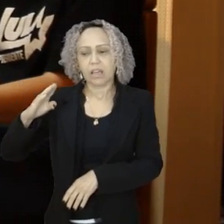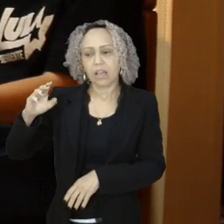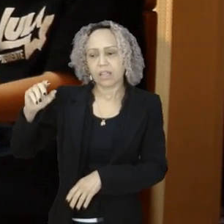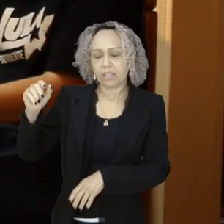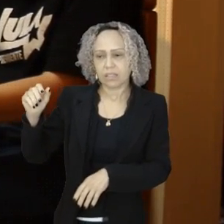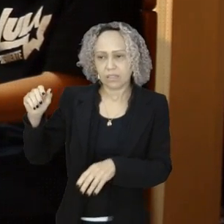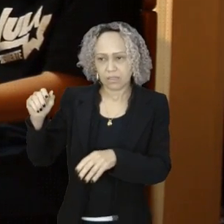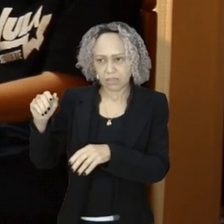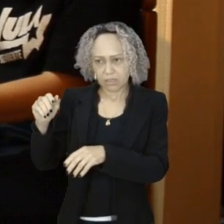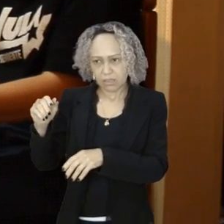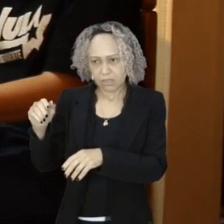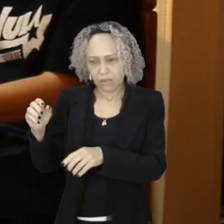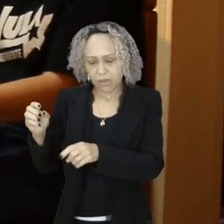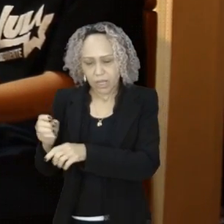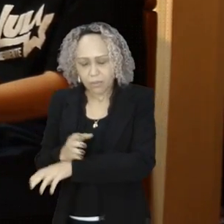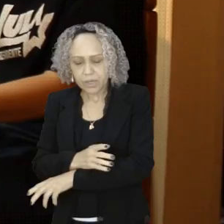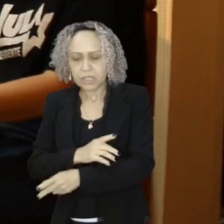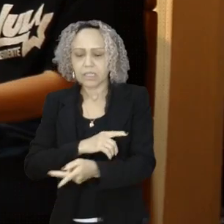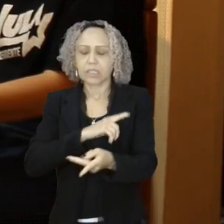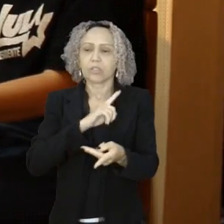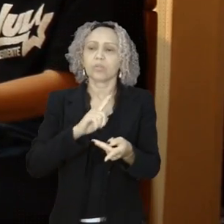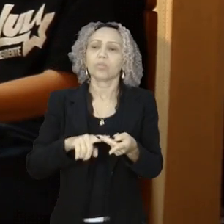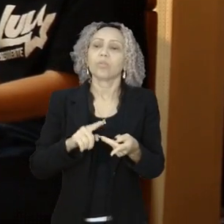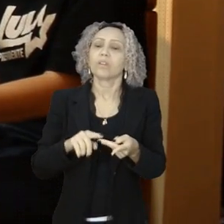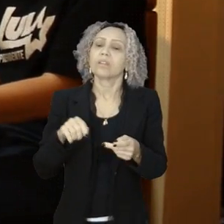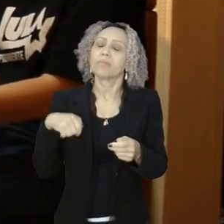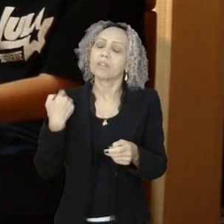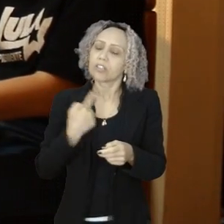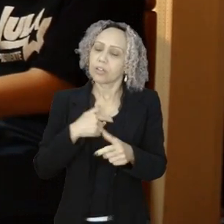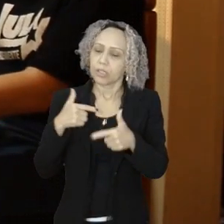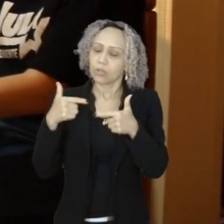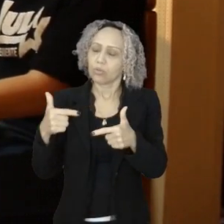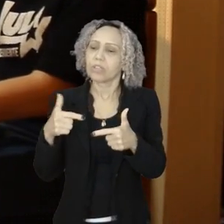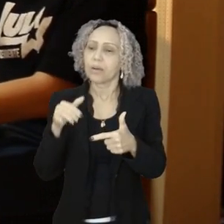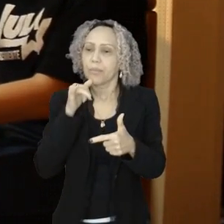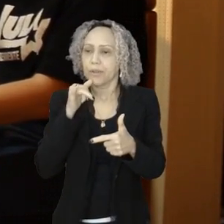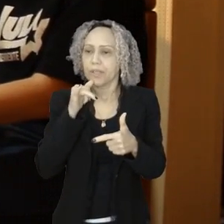exilados, a Constituinte... Né,